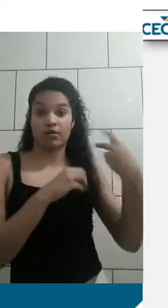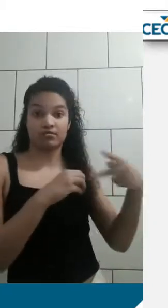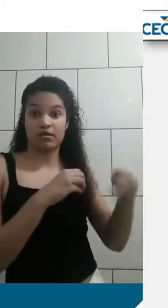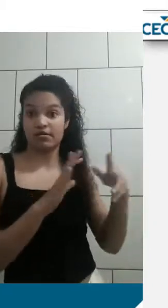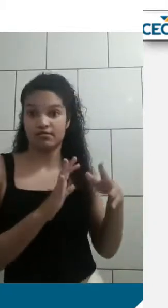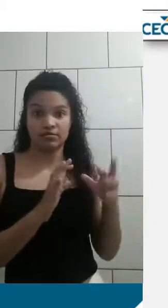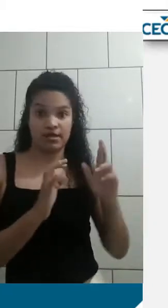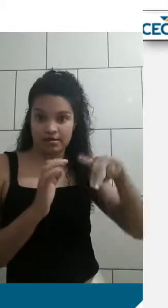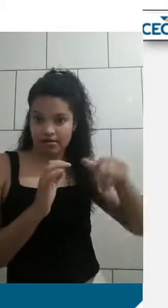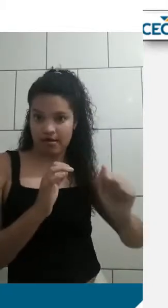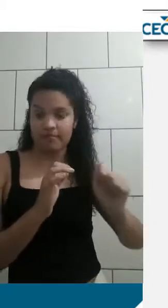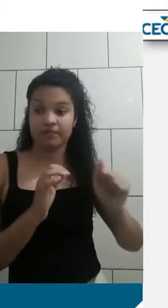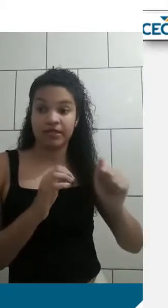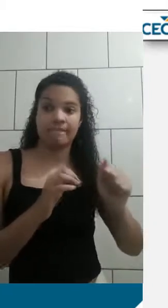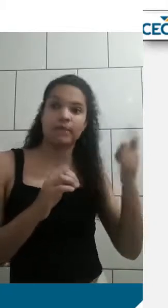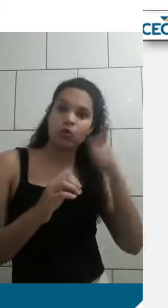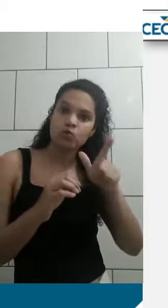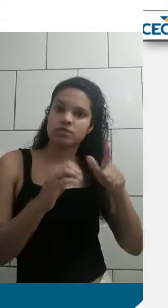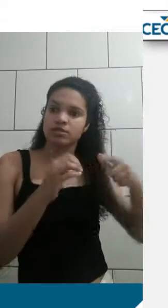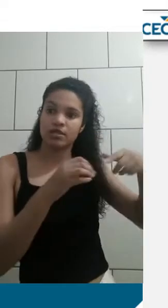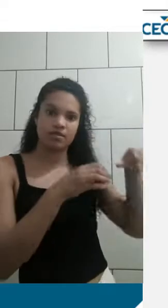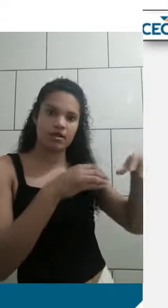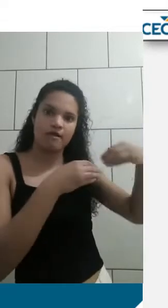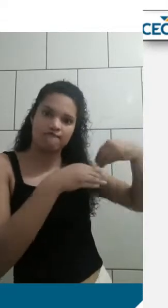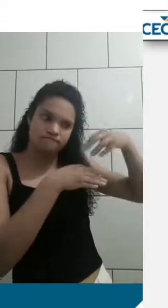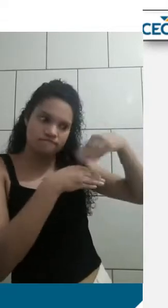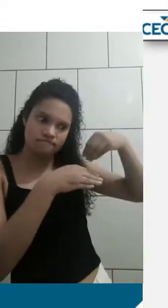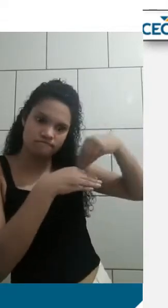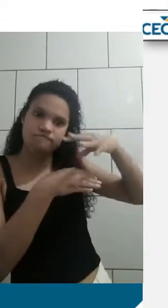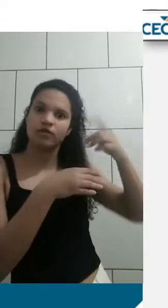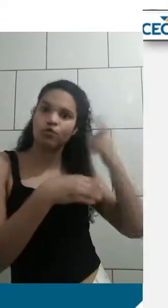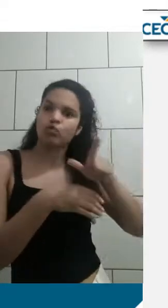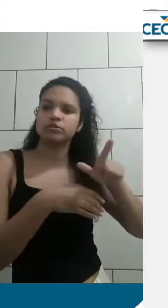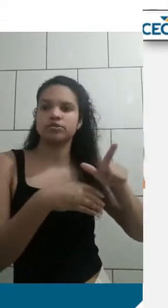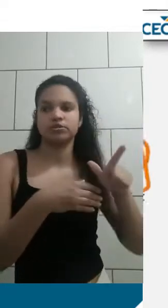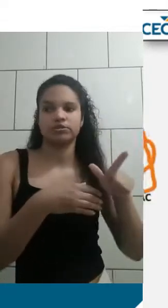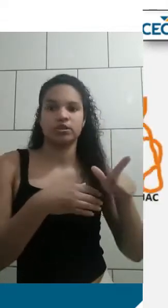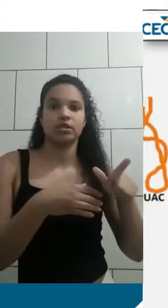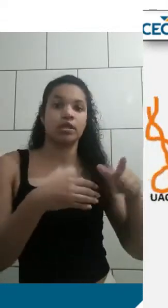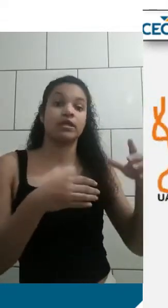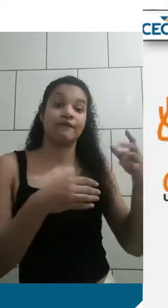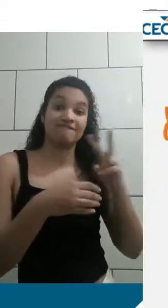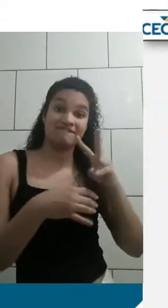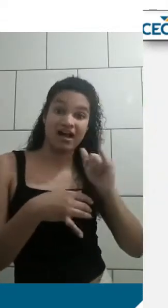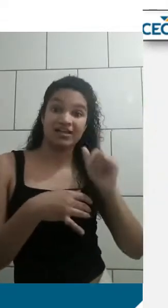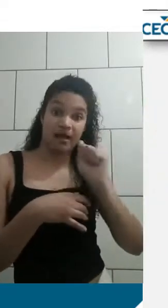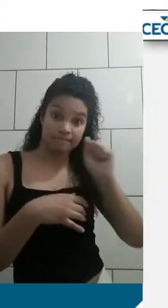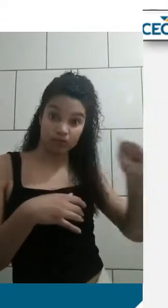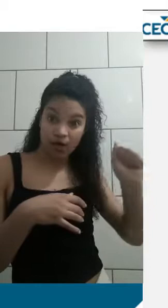para a chegada dos RNAs transportadores, que vão trazer os aminoácidos